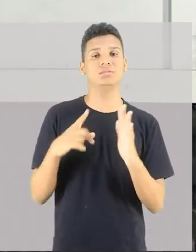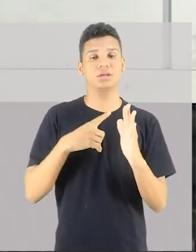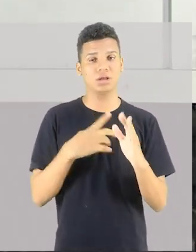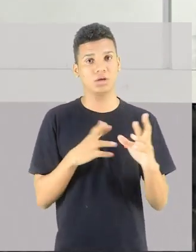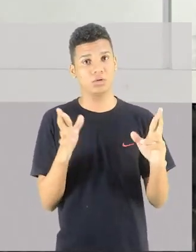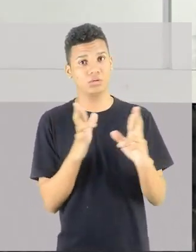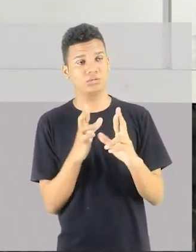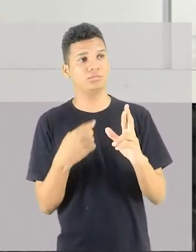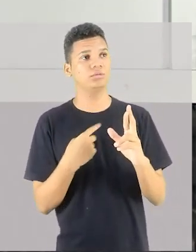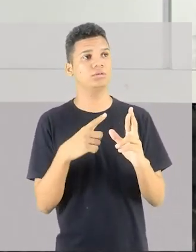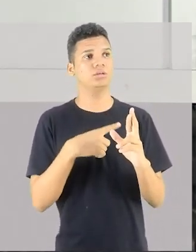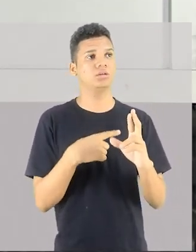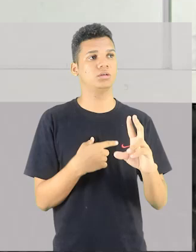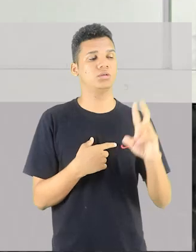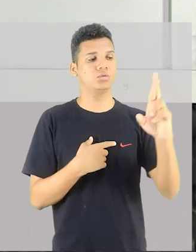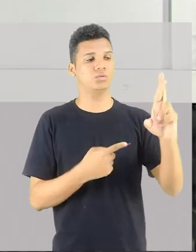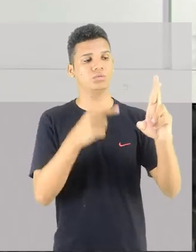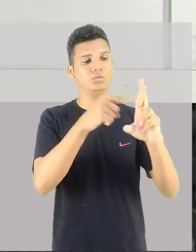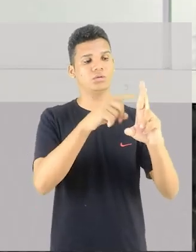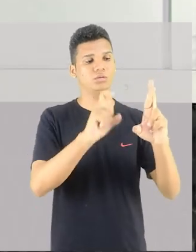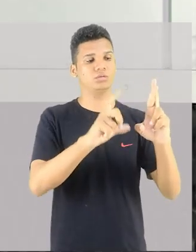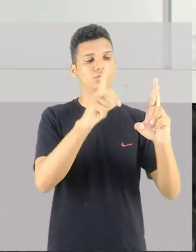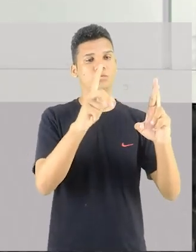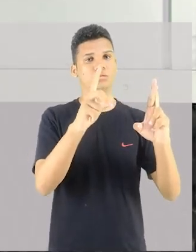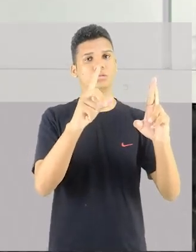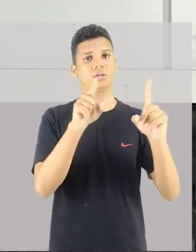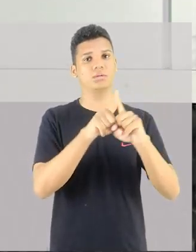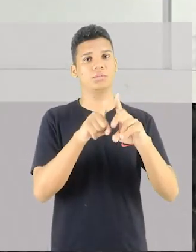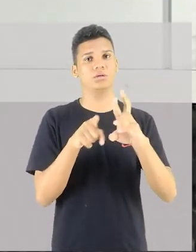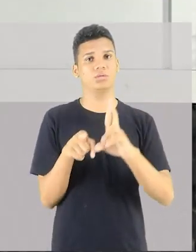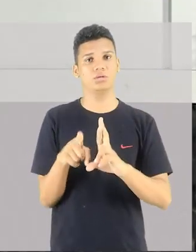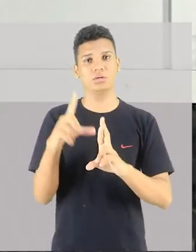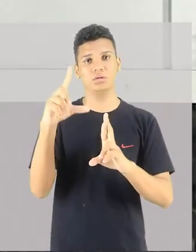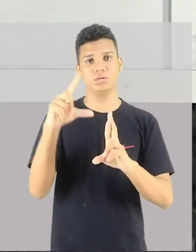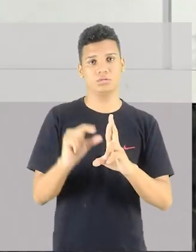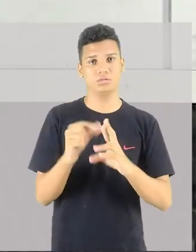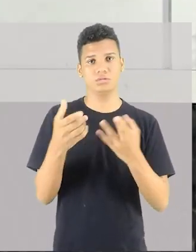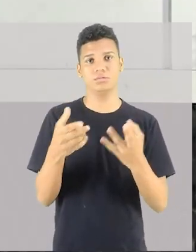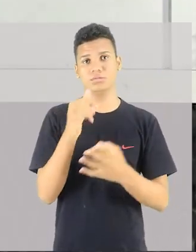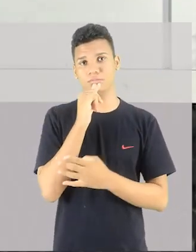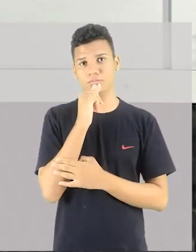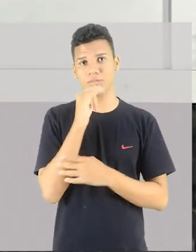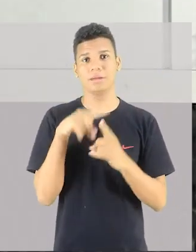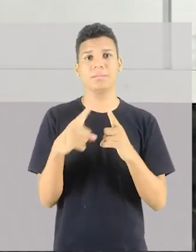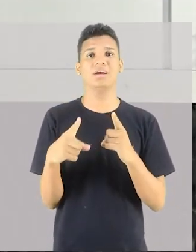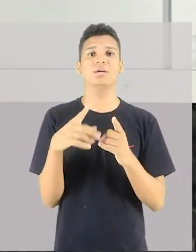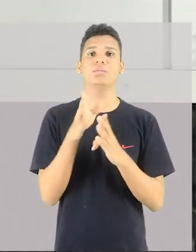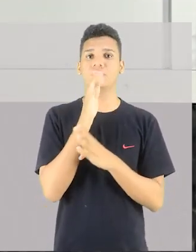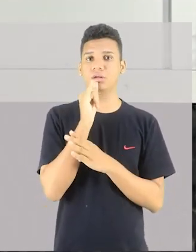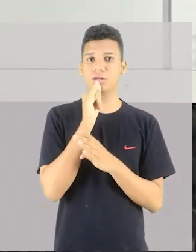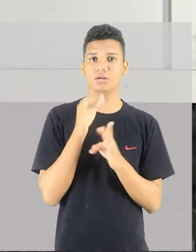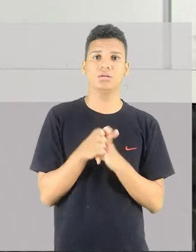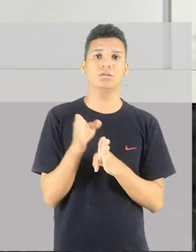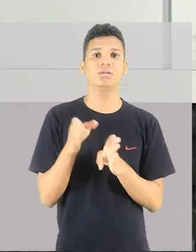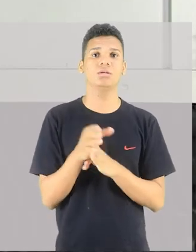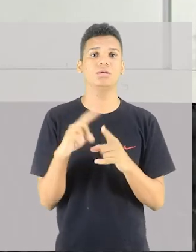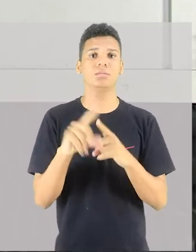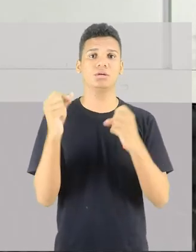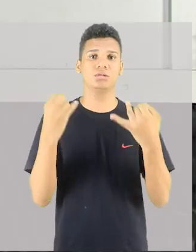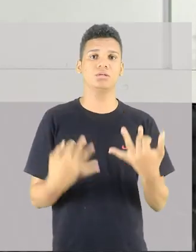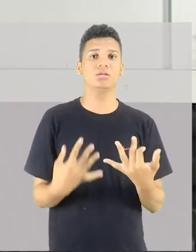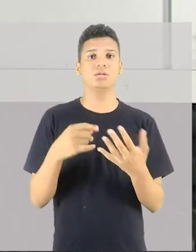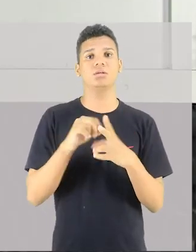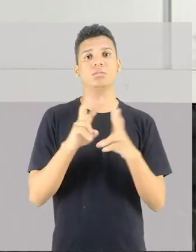raio do Círculo maior e o raio do Círculo menor tá Tom uma dic toda vez que a questão ele